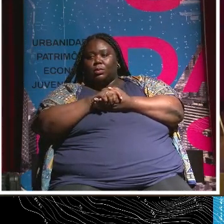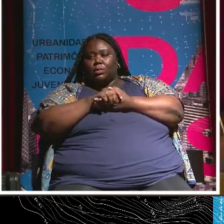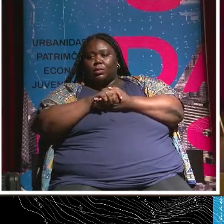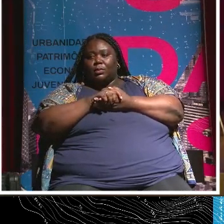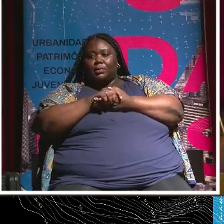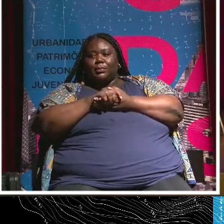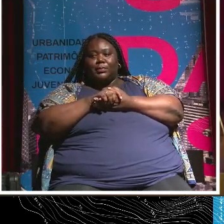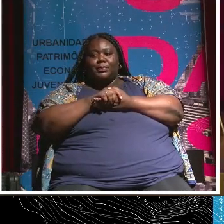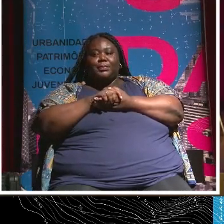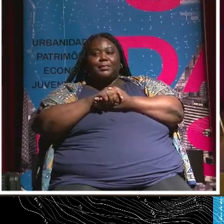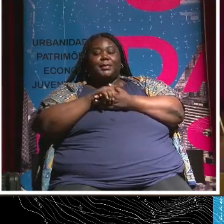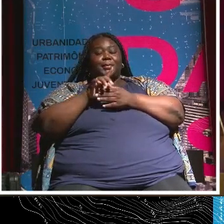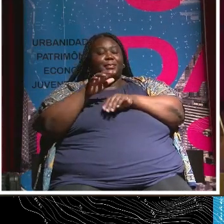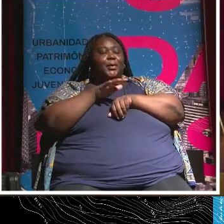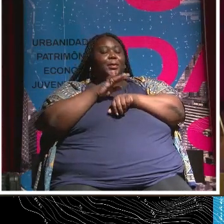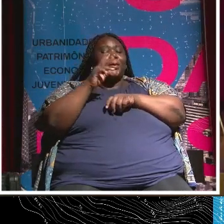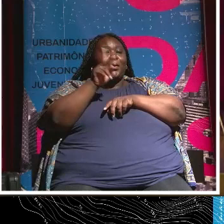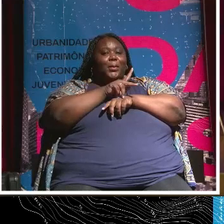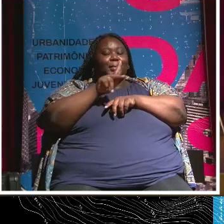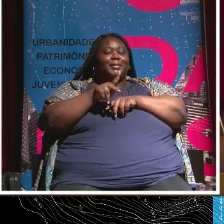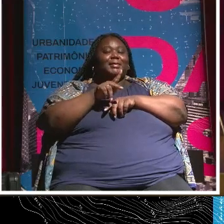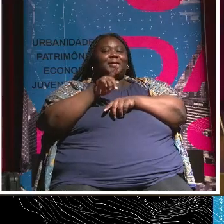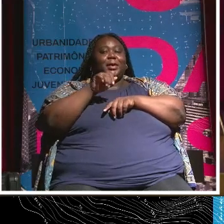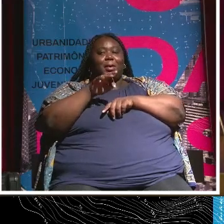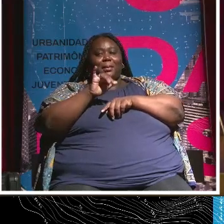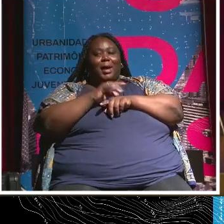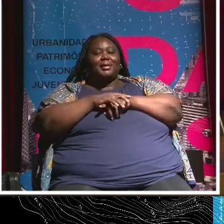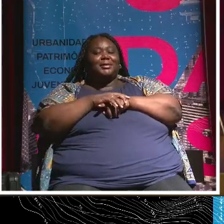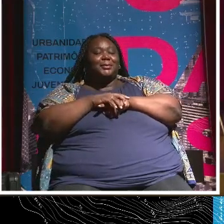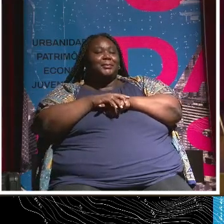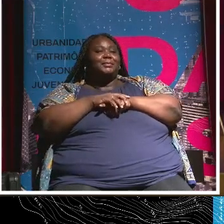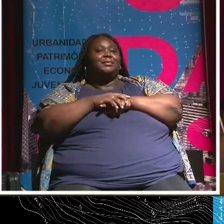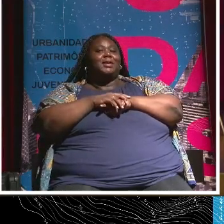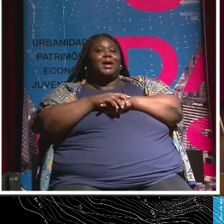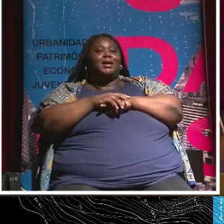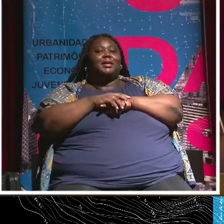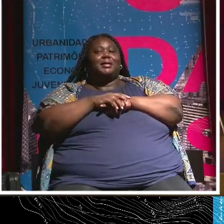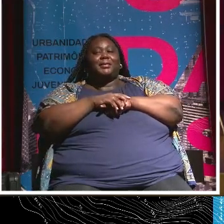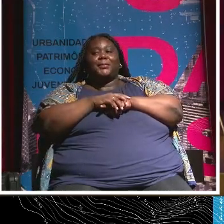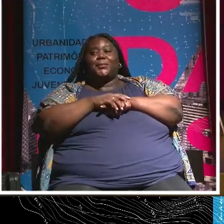agora com o professor Magnus. Está contigo a bola.